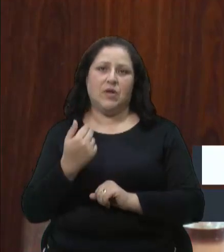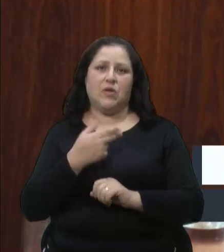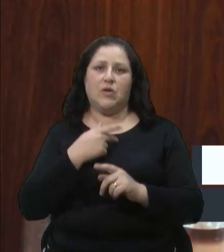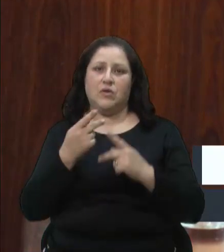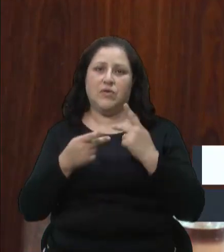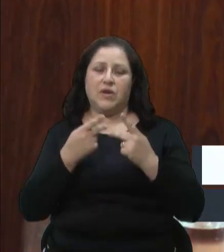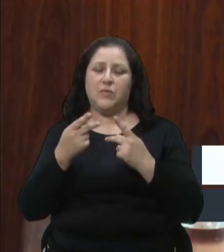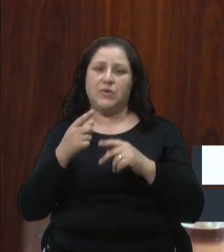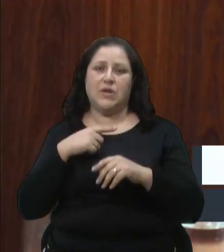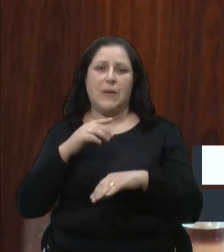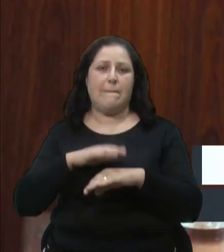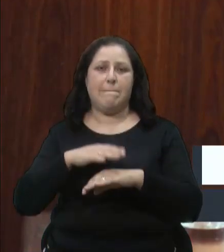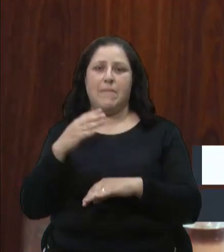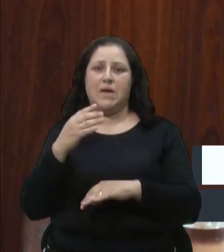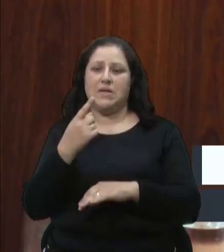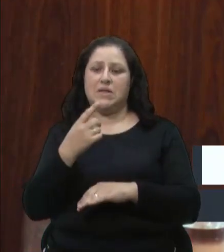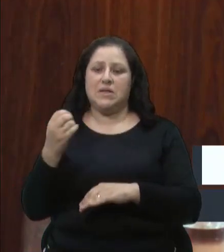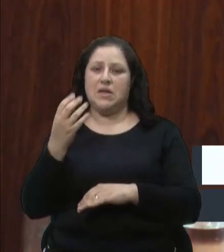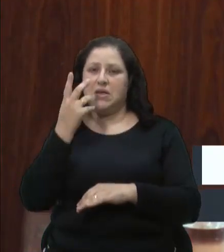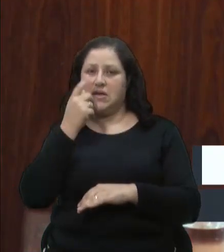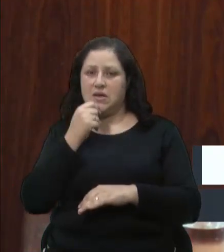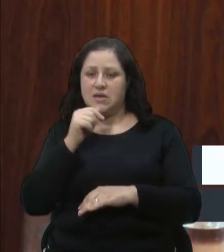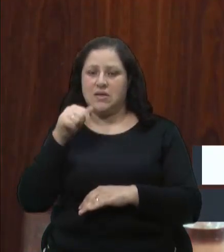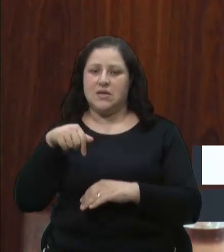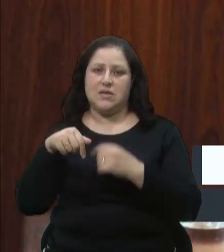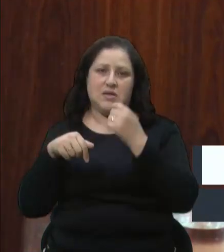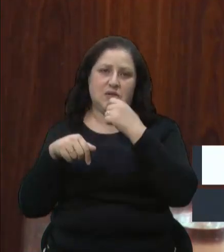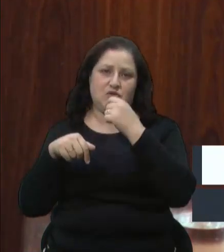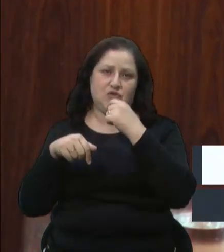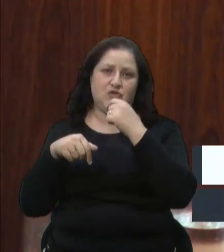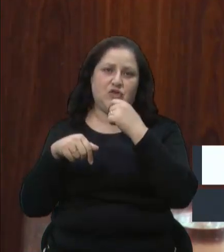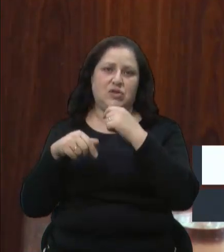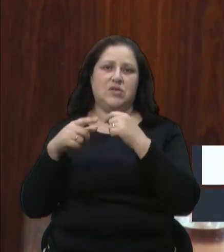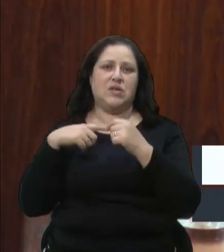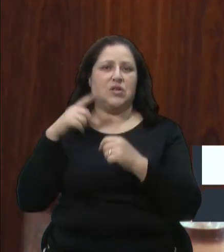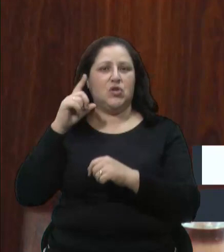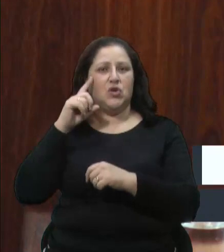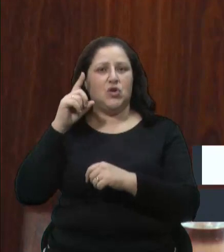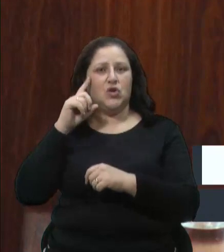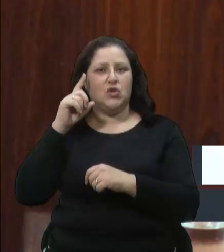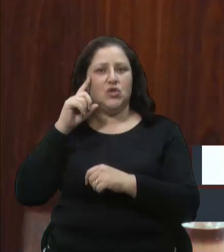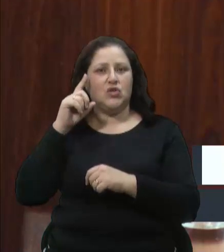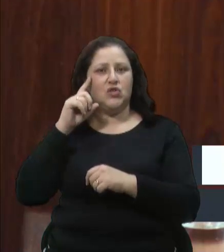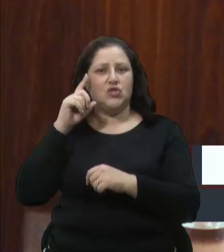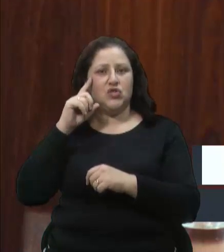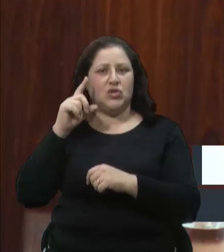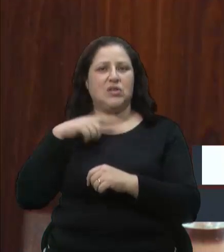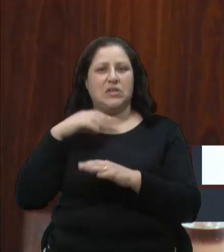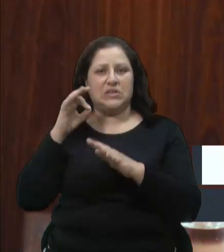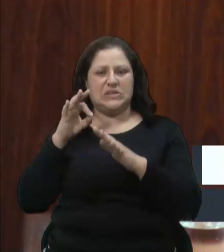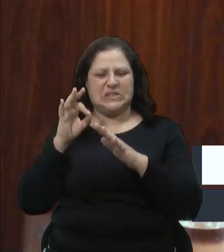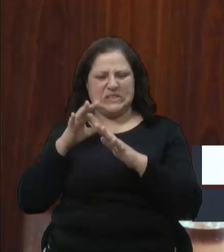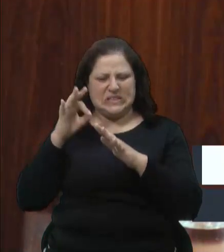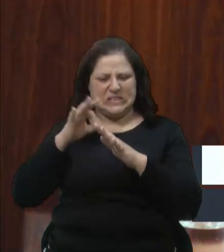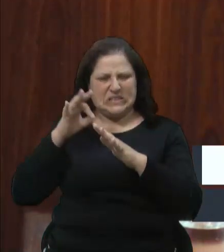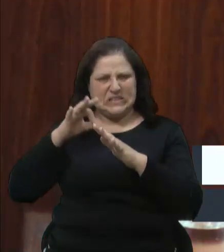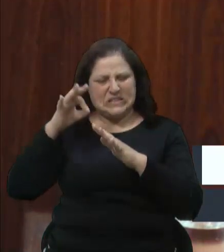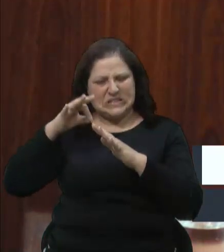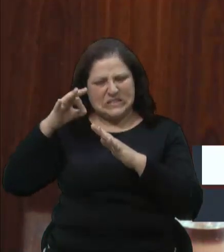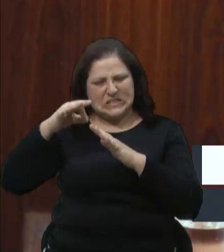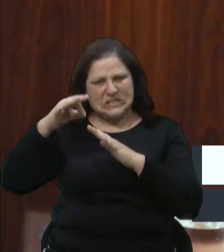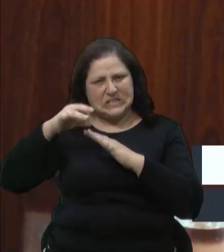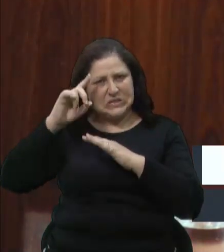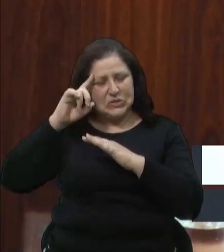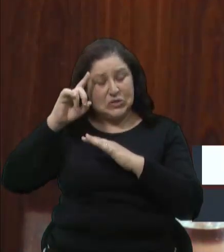de mais de 100 crianças no nosso município que tomam todas essas quantidades de picadas no dedo todos os